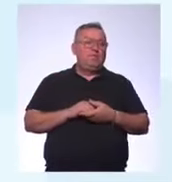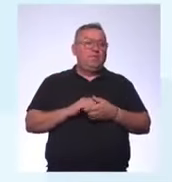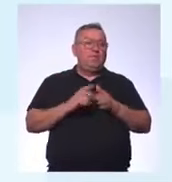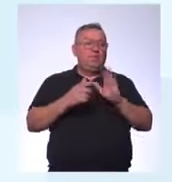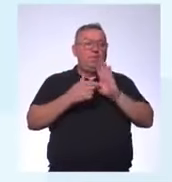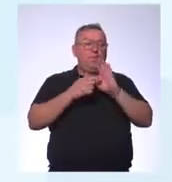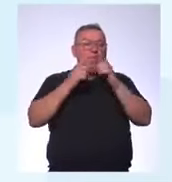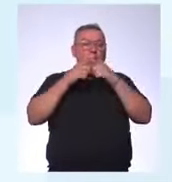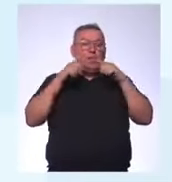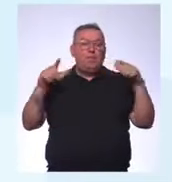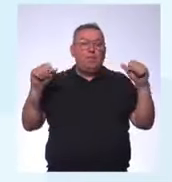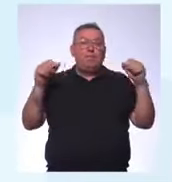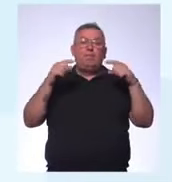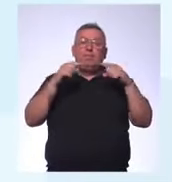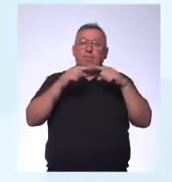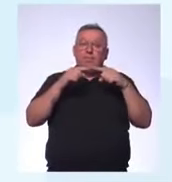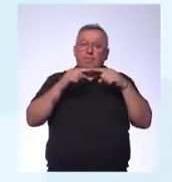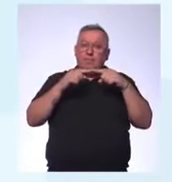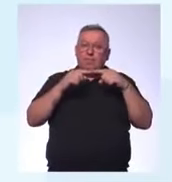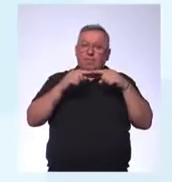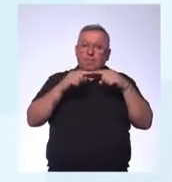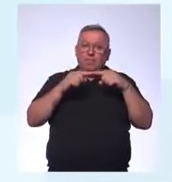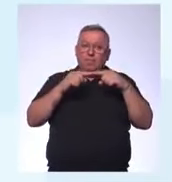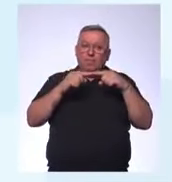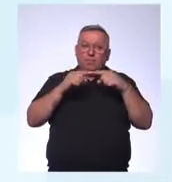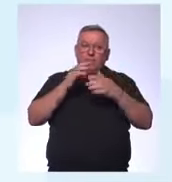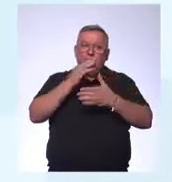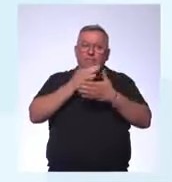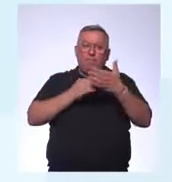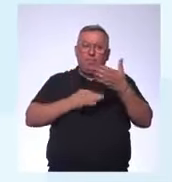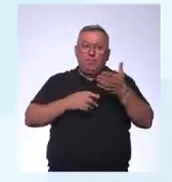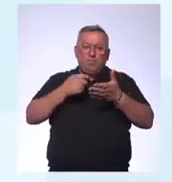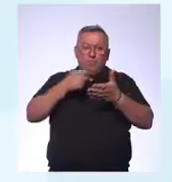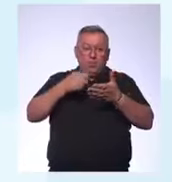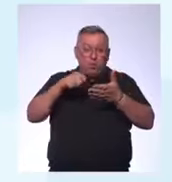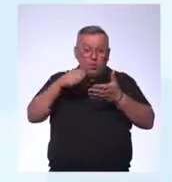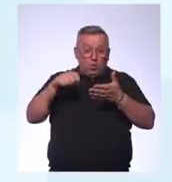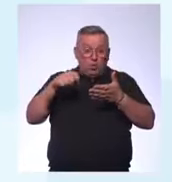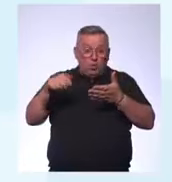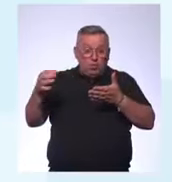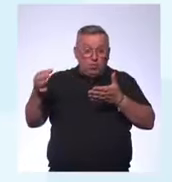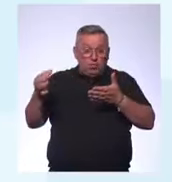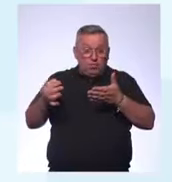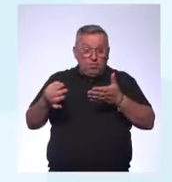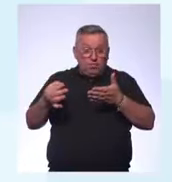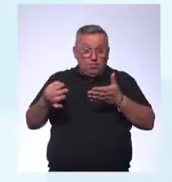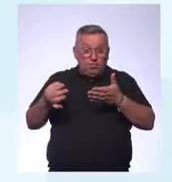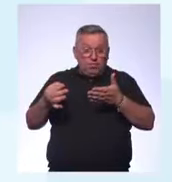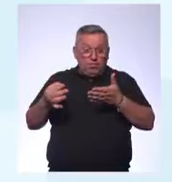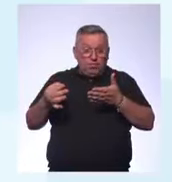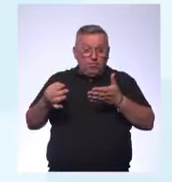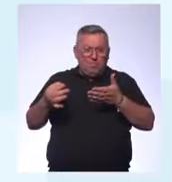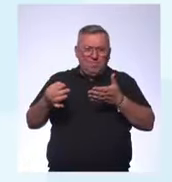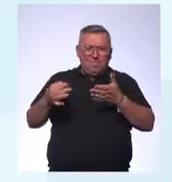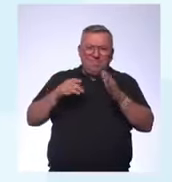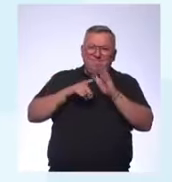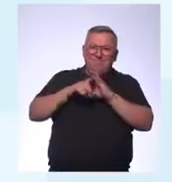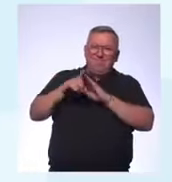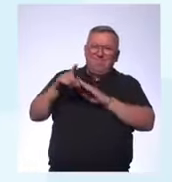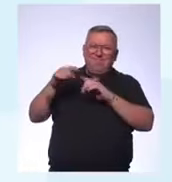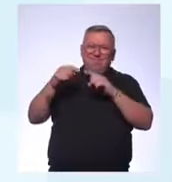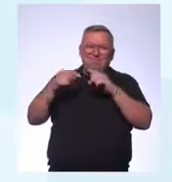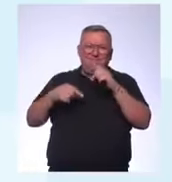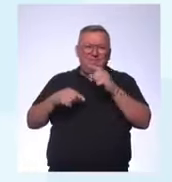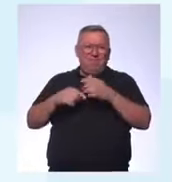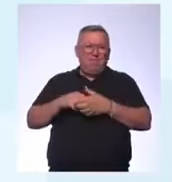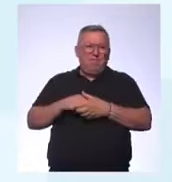Apresenta a linguagem adequada? O texto está ortograficamente escrito? Na verdade, essa pergunta ficou um pouco feia. O texto